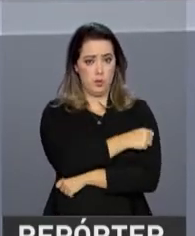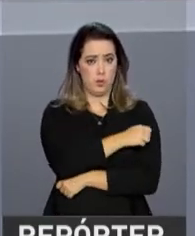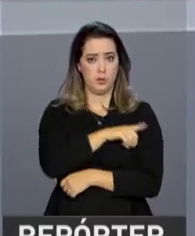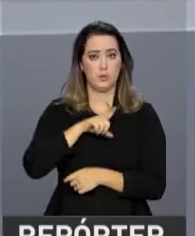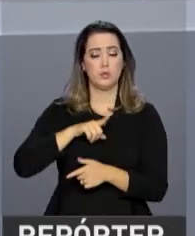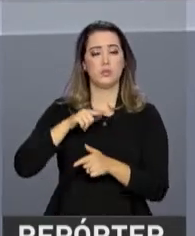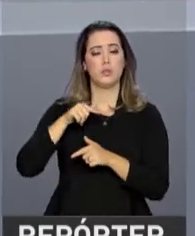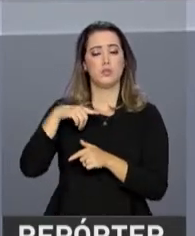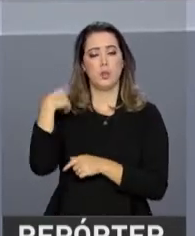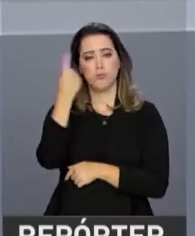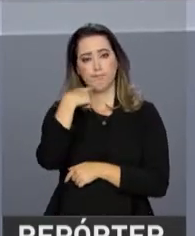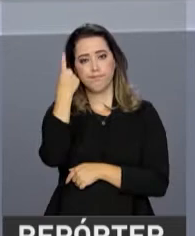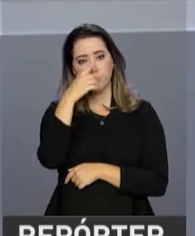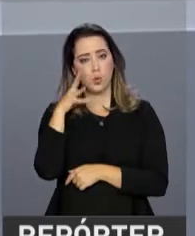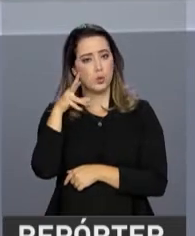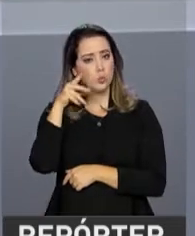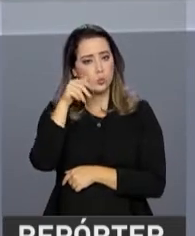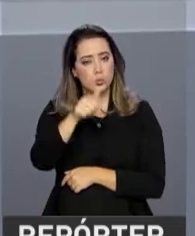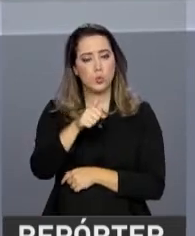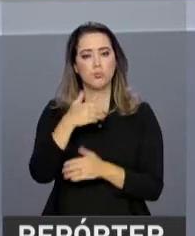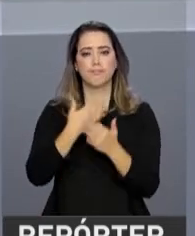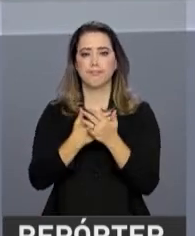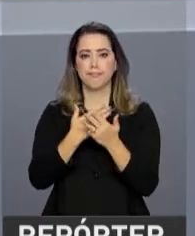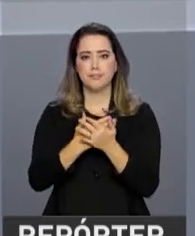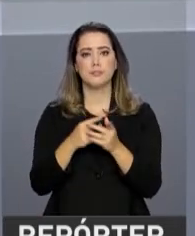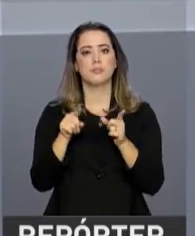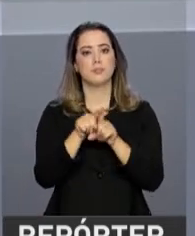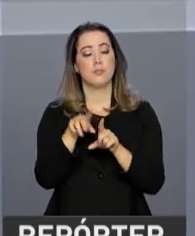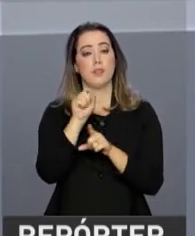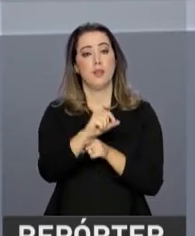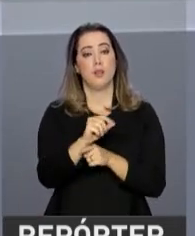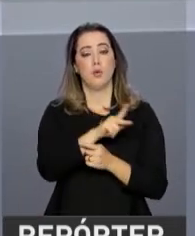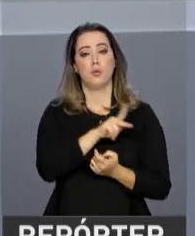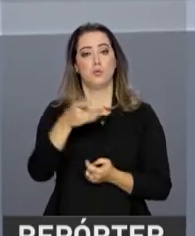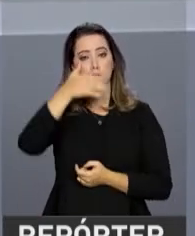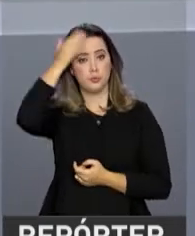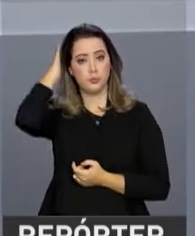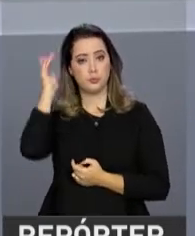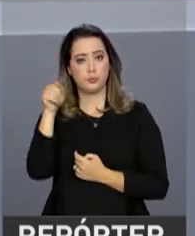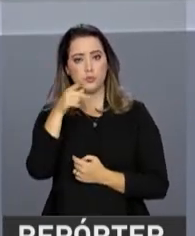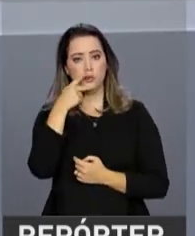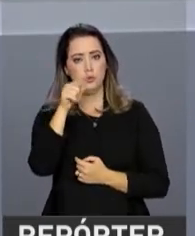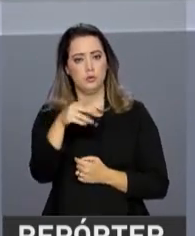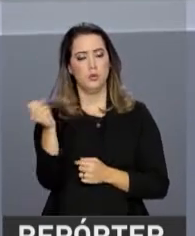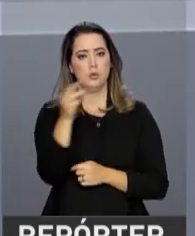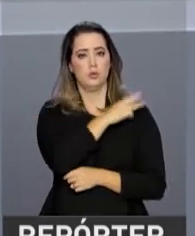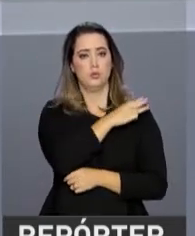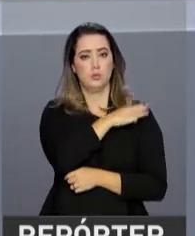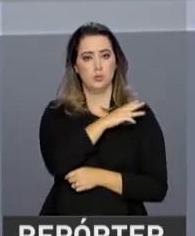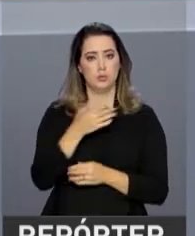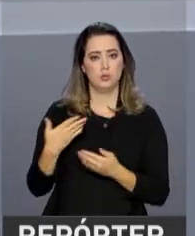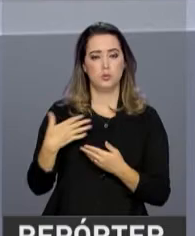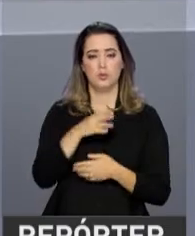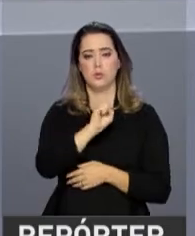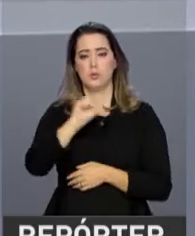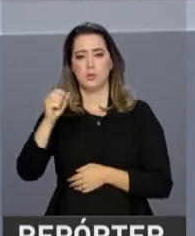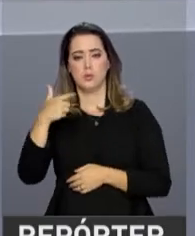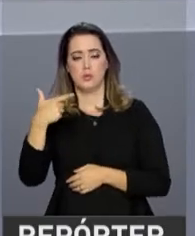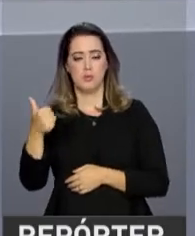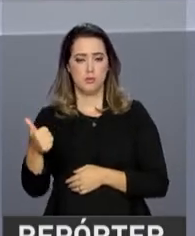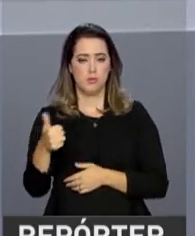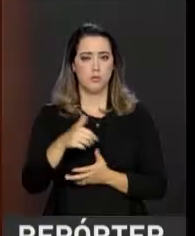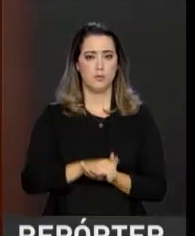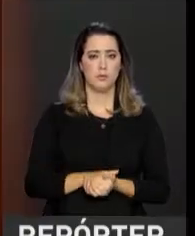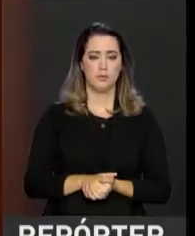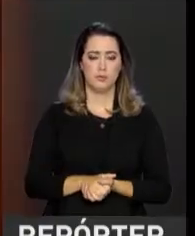atividades durante todo o dia o presidente temer destacou ainda que a reforma no ensino médio coloca o brasil no século 21